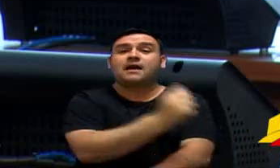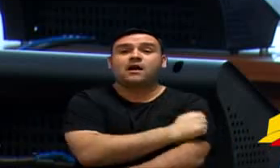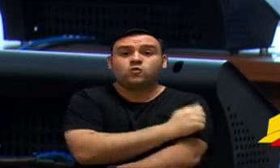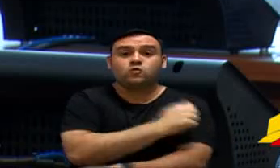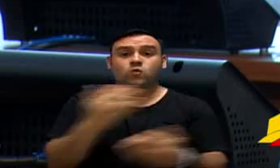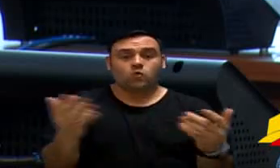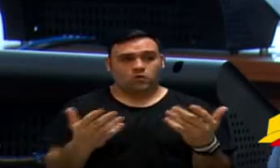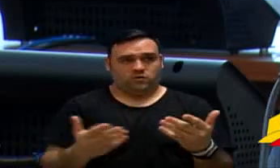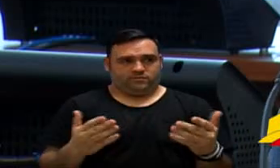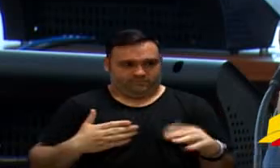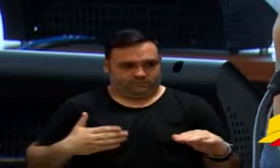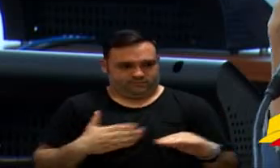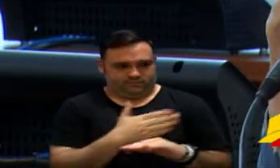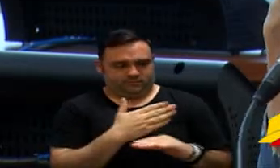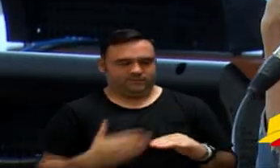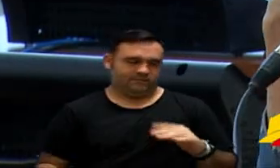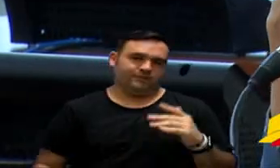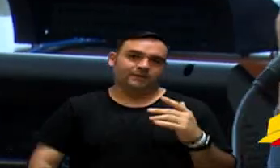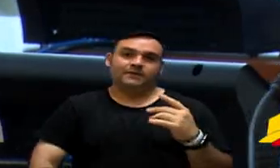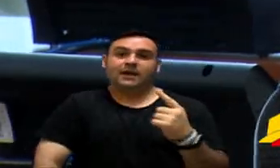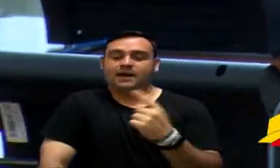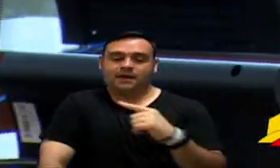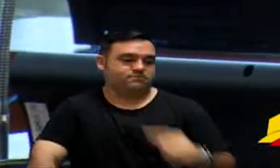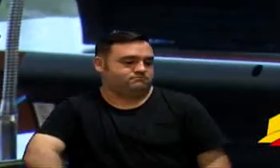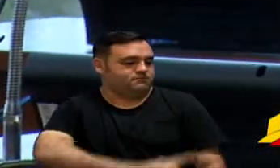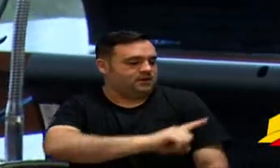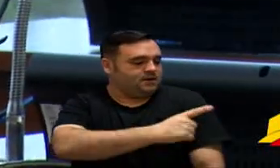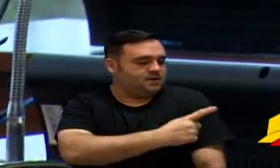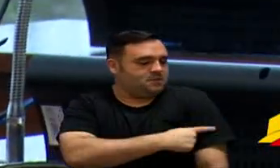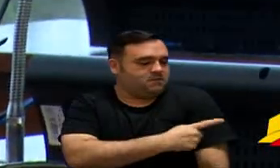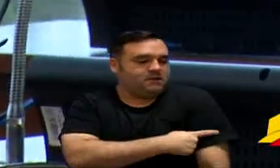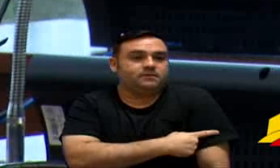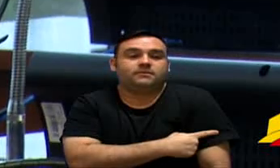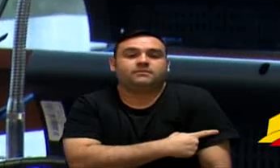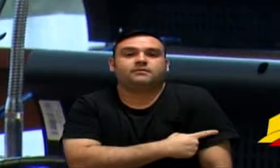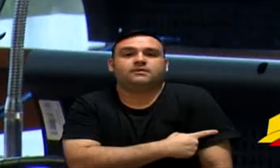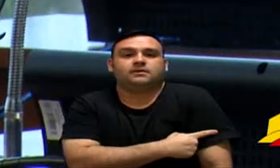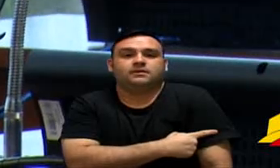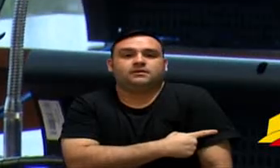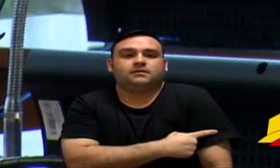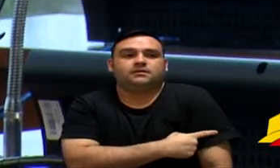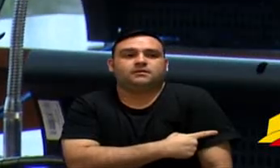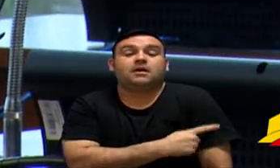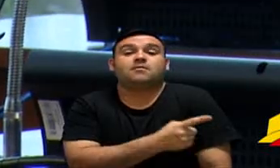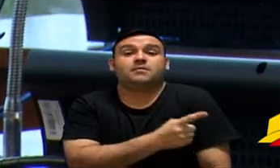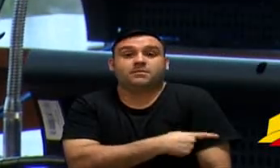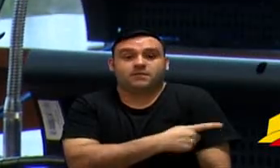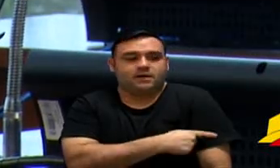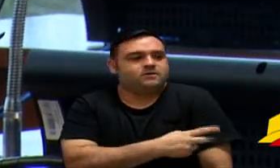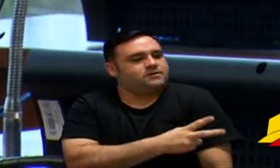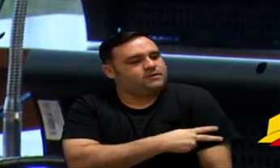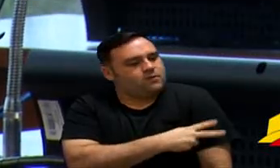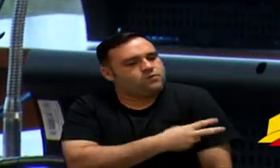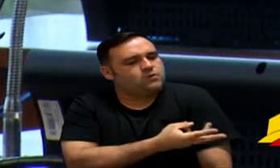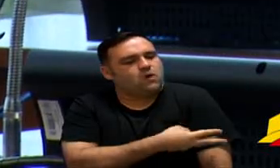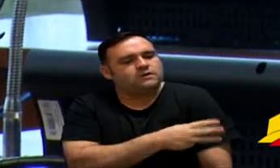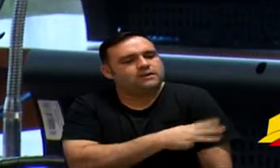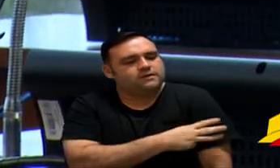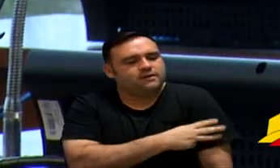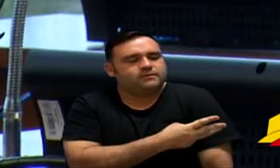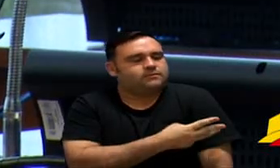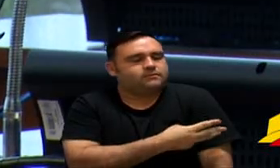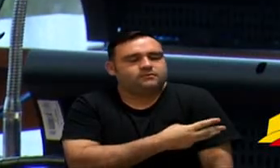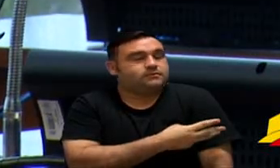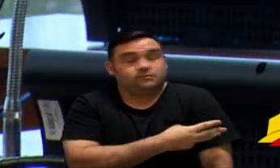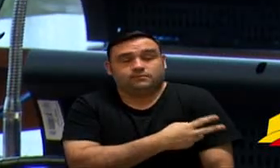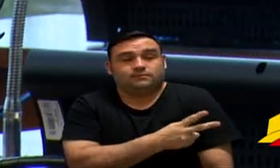chegam hoje para o... Estavam no primeiro ano. Ele está contando 5 minutos do Lissandro. Estavam no primeiro ano, no segundo ano, no terceiro... No